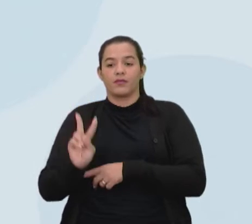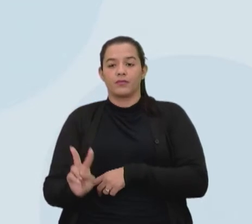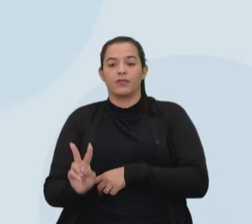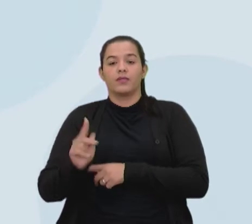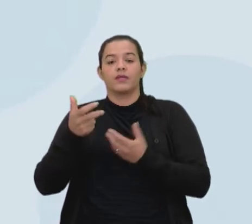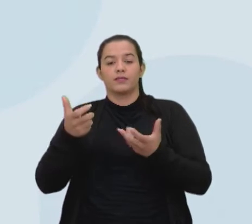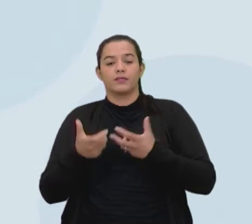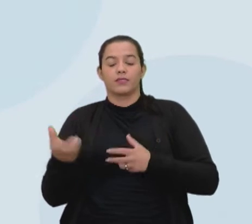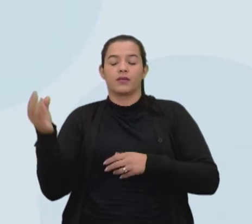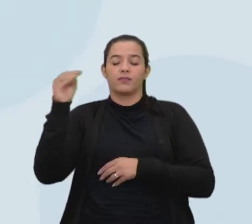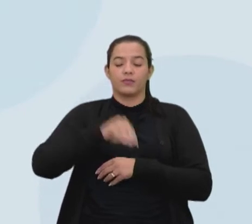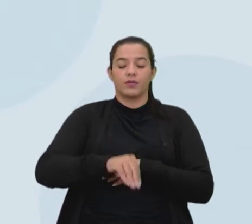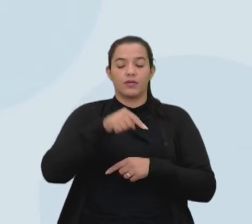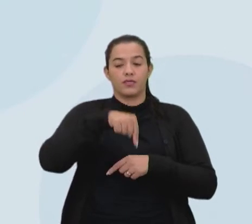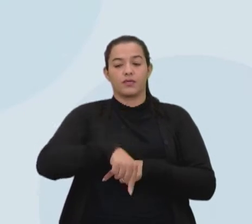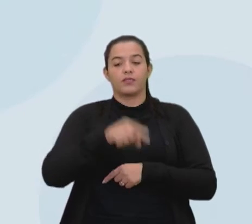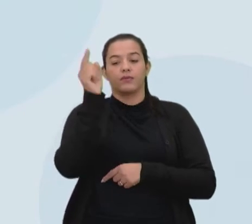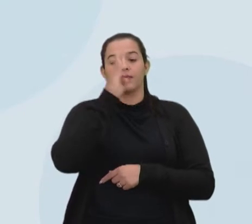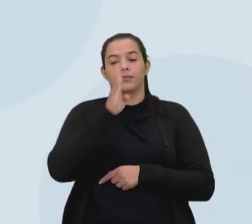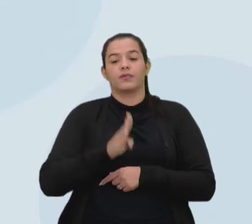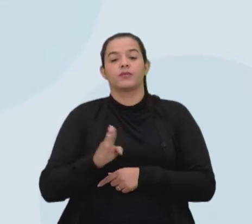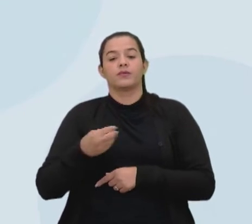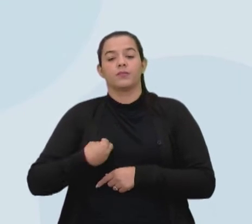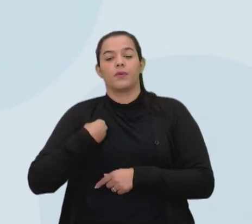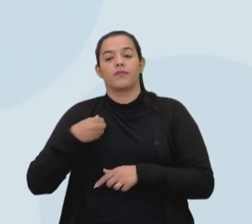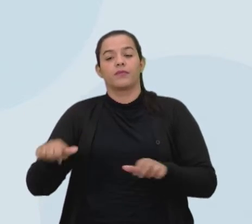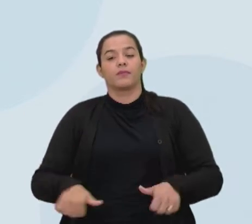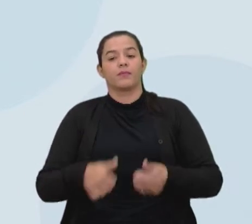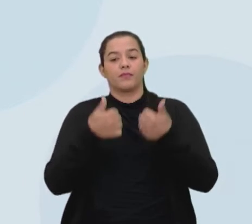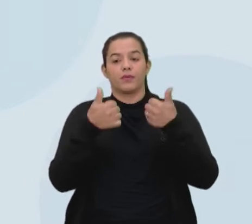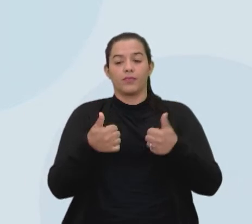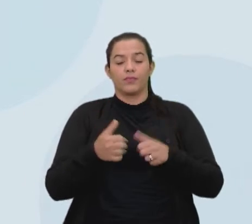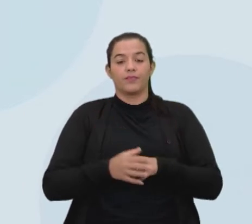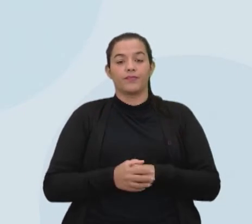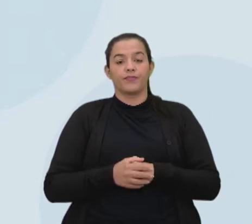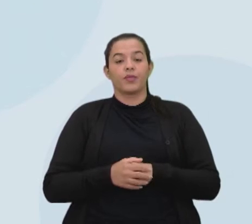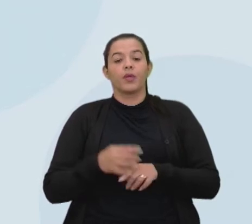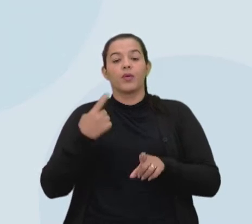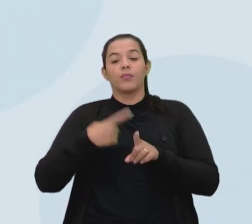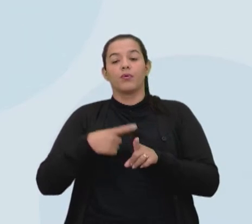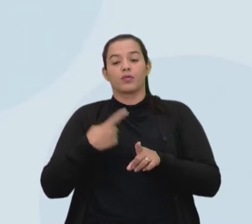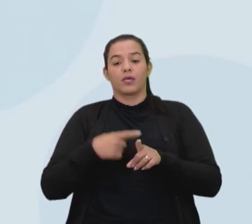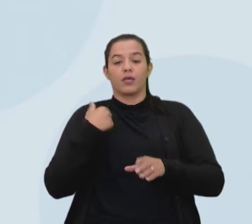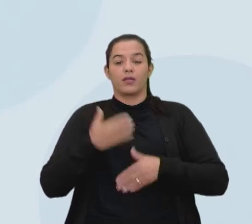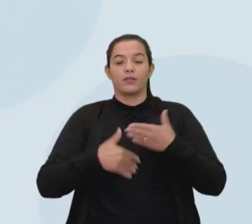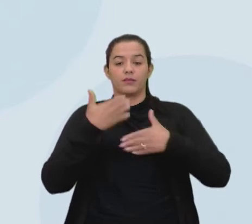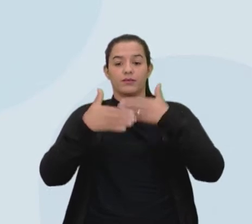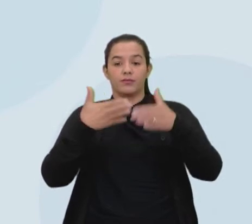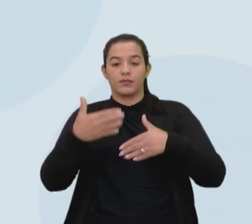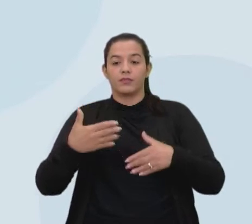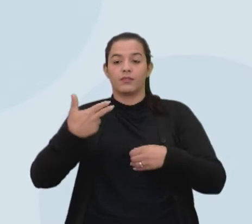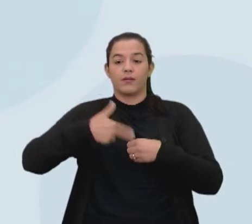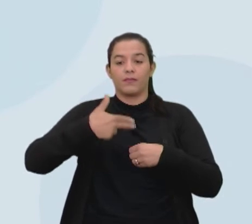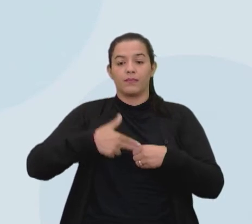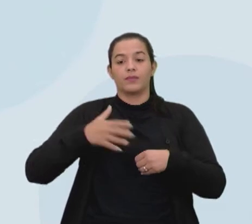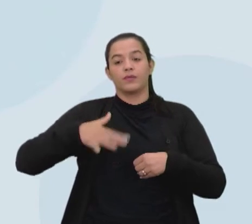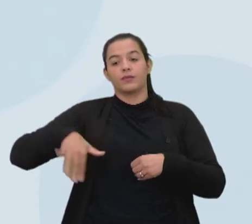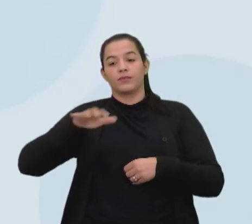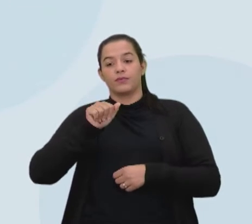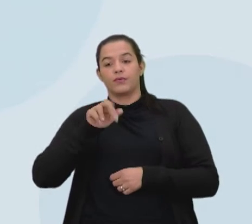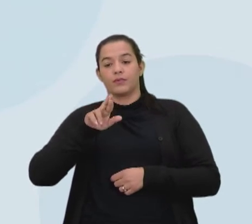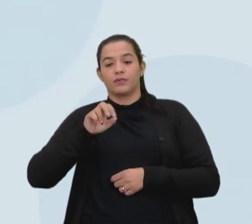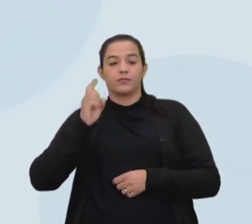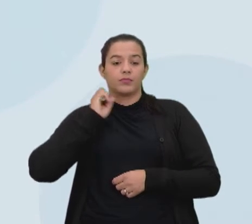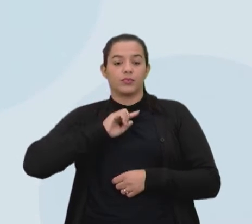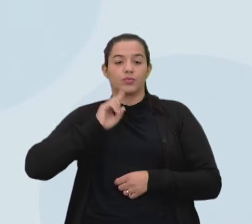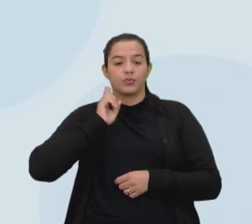buscam melhores condições de vida no Brasil, já que, diante do avanço da mineração na região do Arco Mineiro